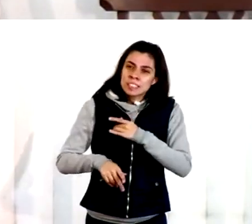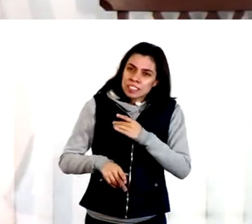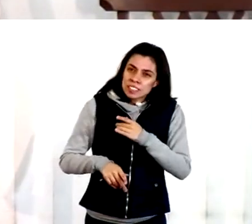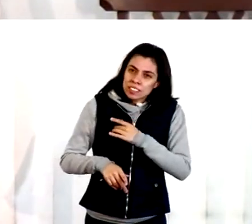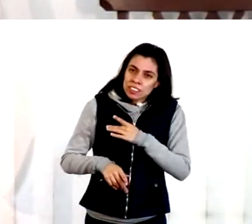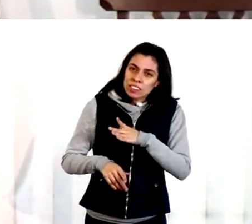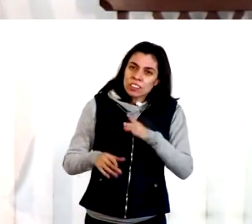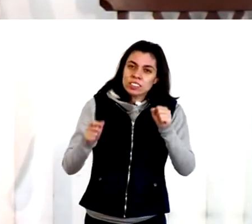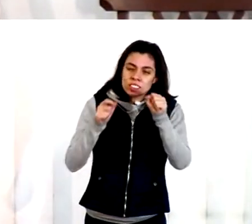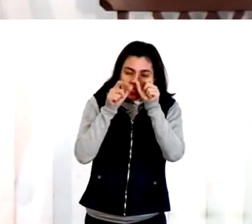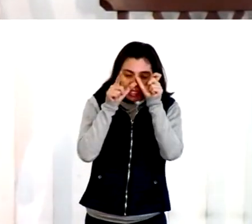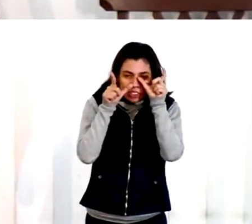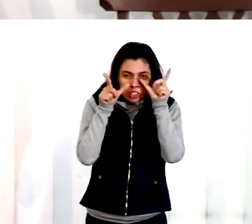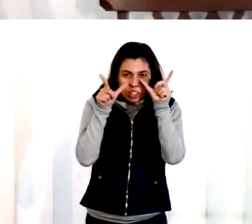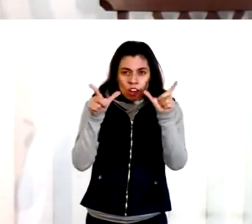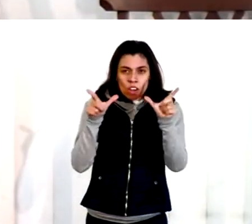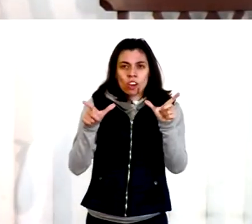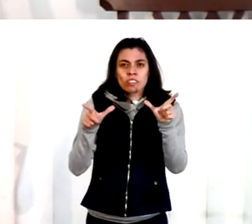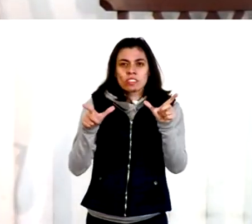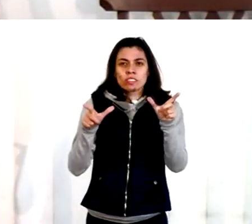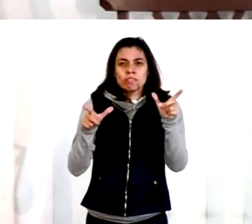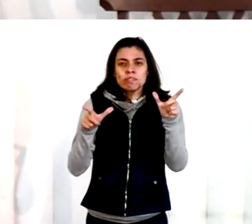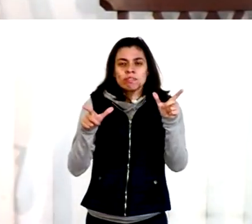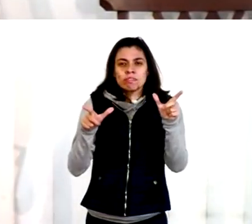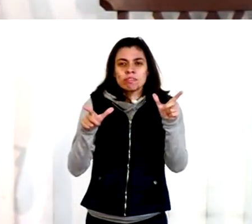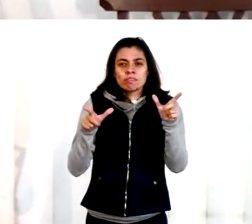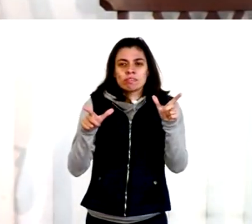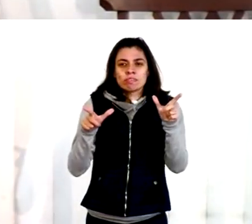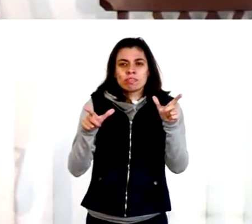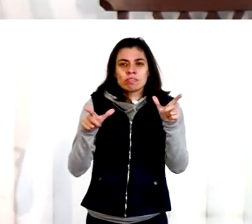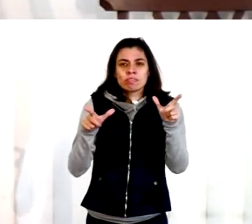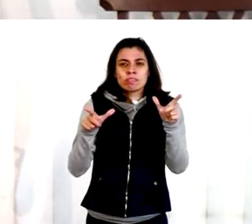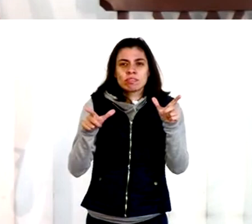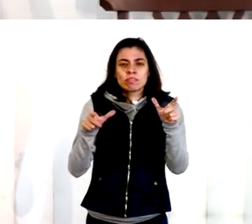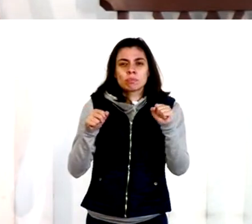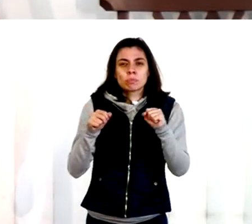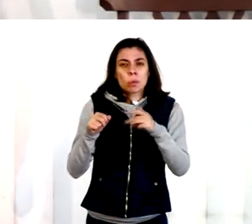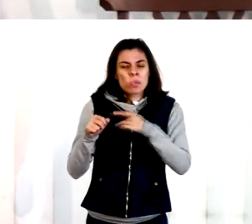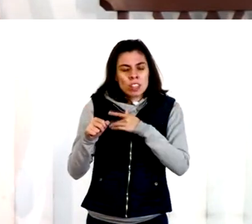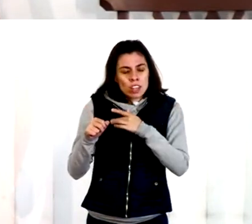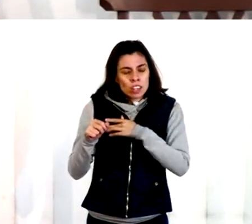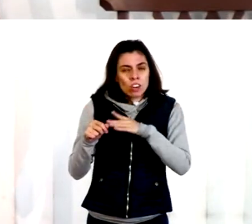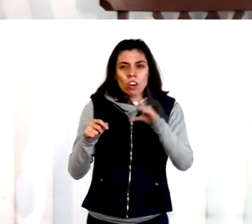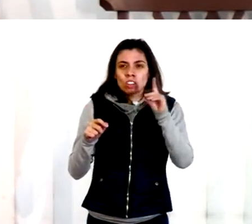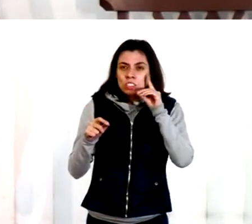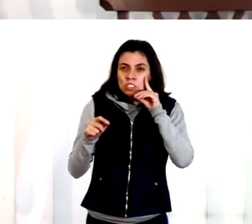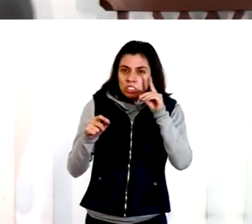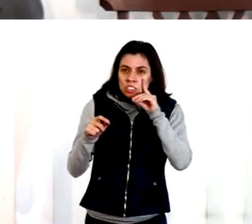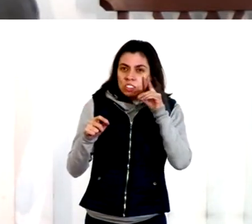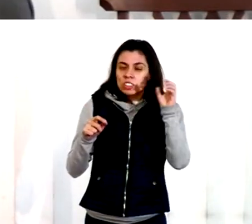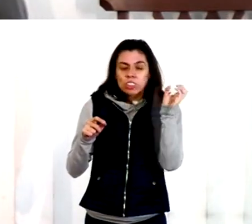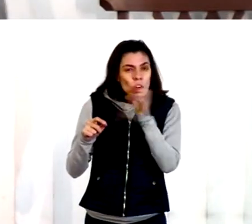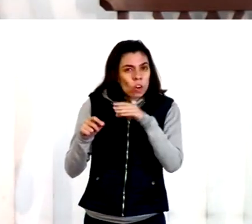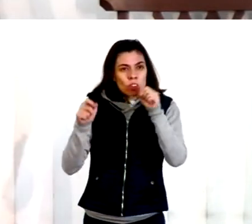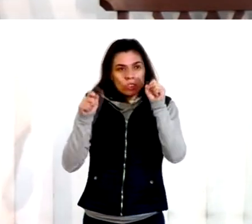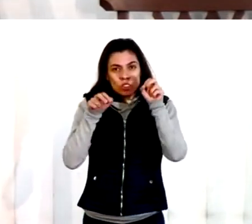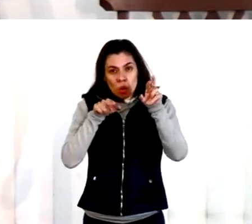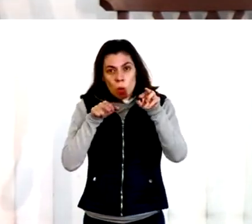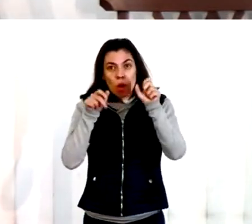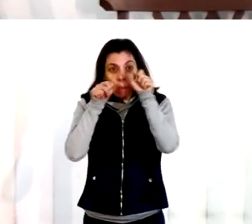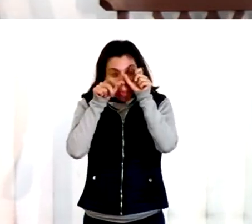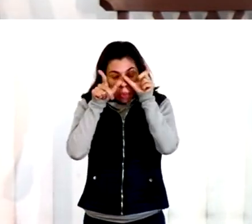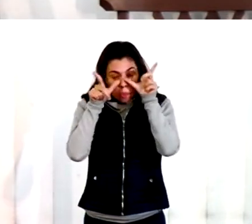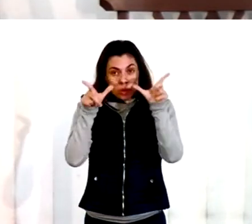de dilúvio não vai ser mais. Colocou um arco no céu, é o arco-íris, a prova de que o mundo não acabará mais em